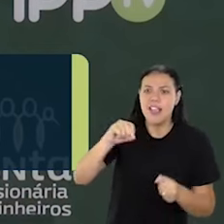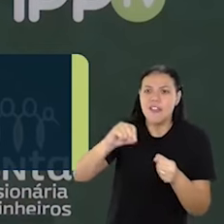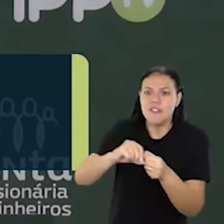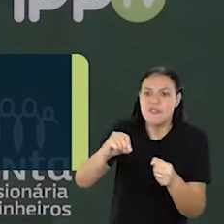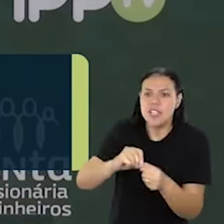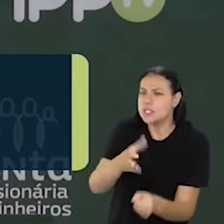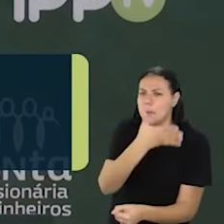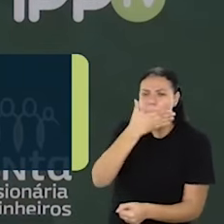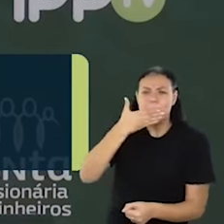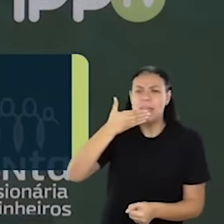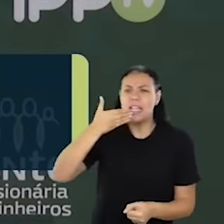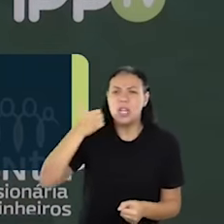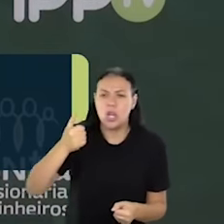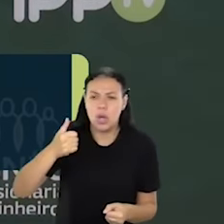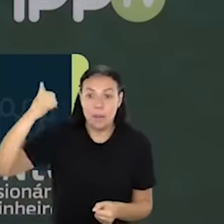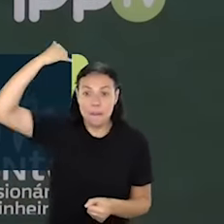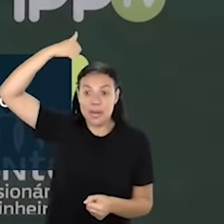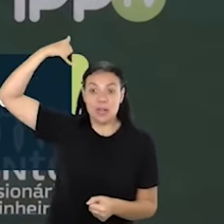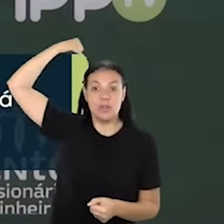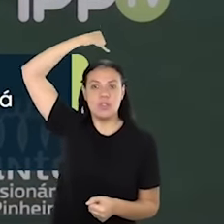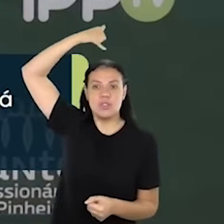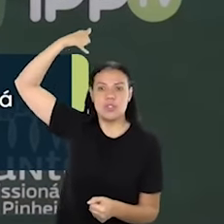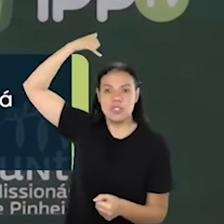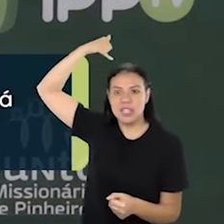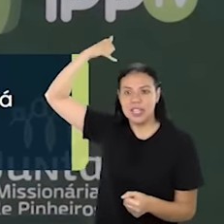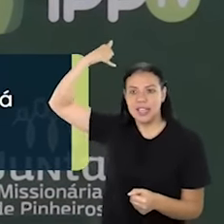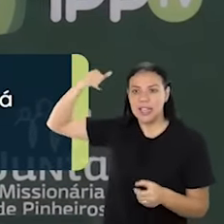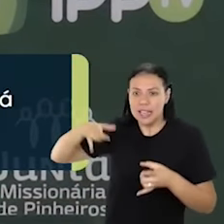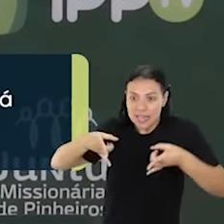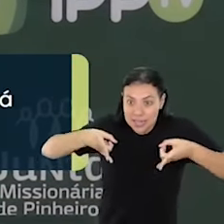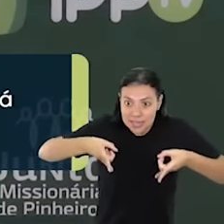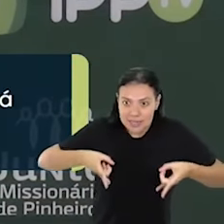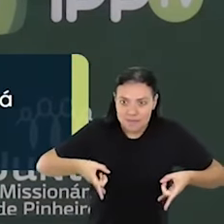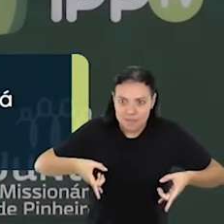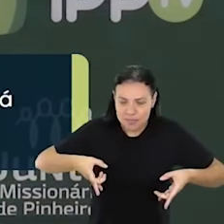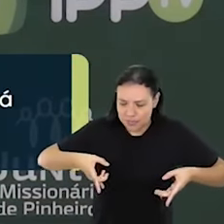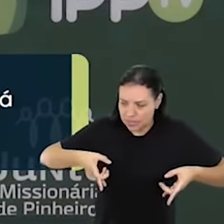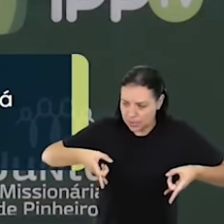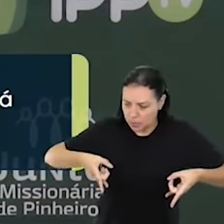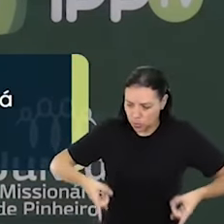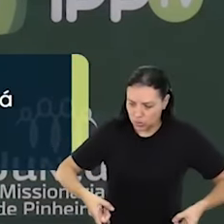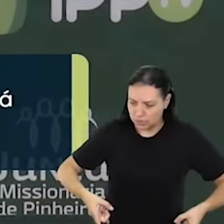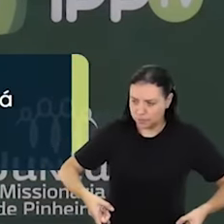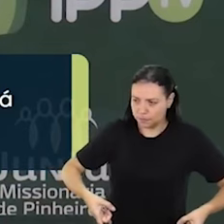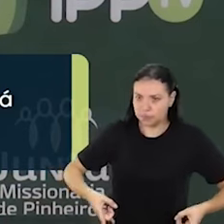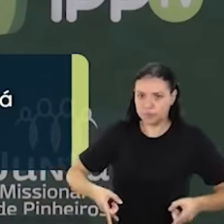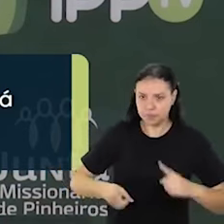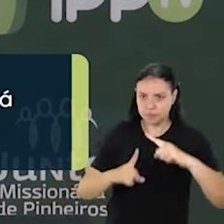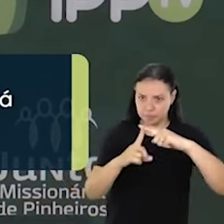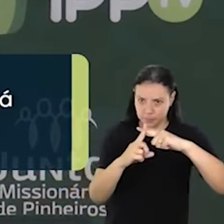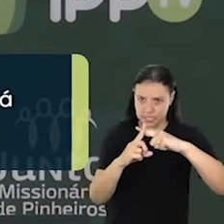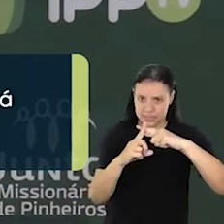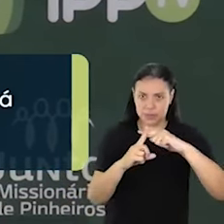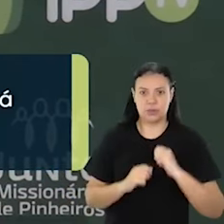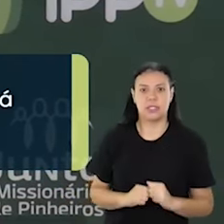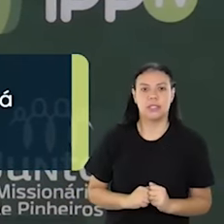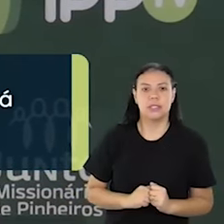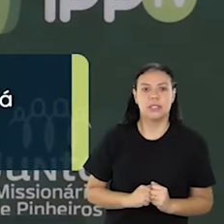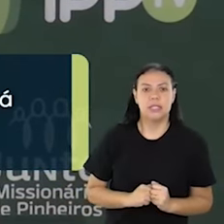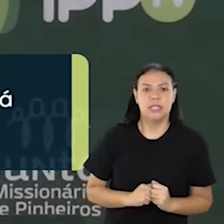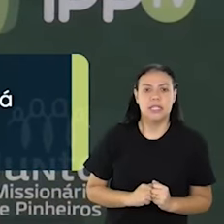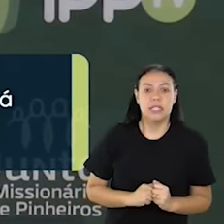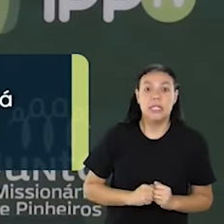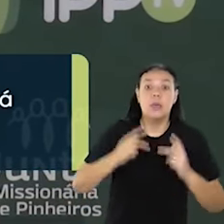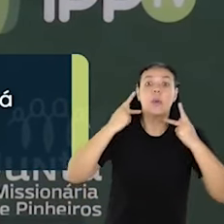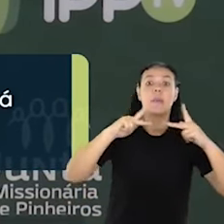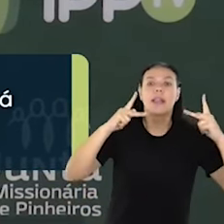antecipou-se a ungir-me para a sepultura. Em verdade vos digo, onde for pregado em todo o mundo o Evangelho,